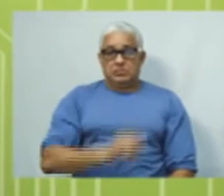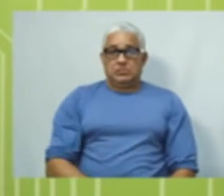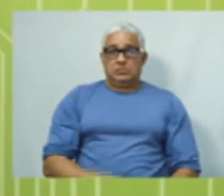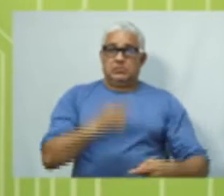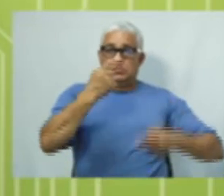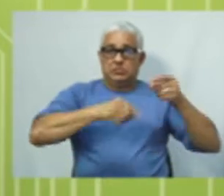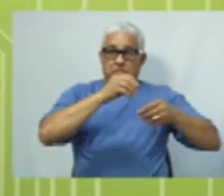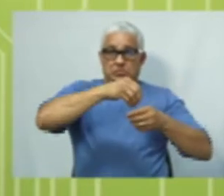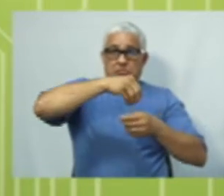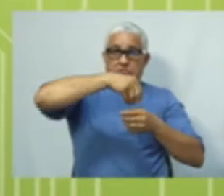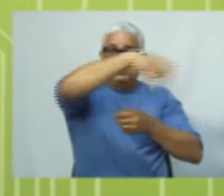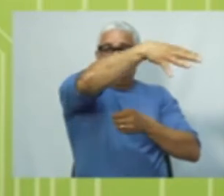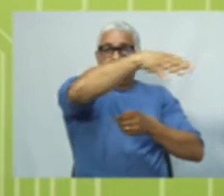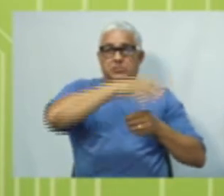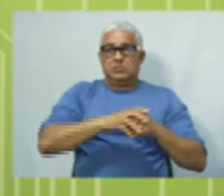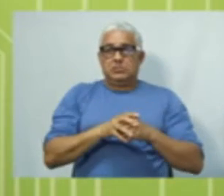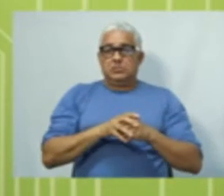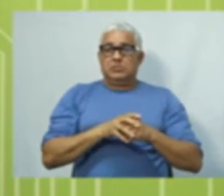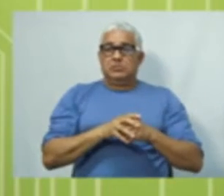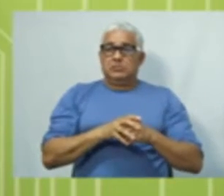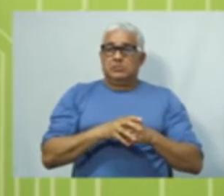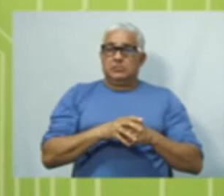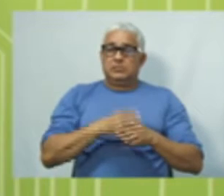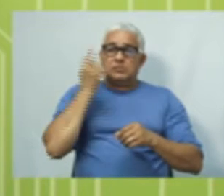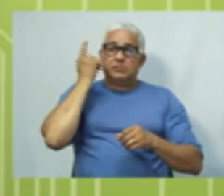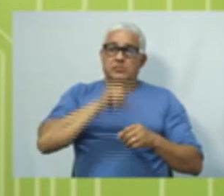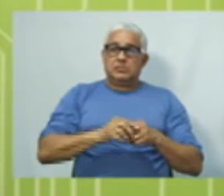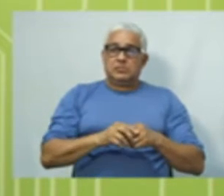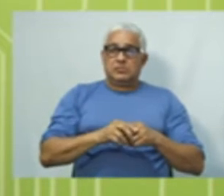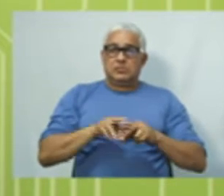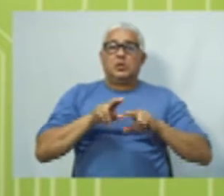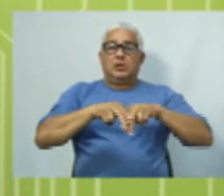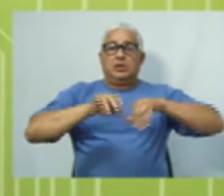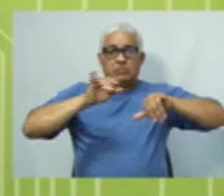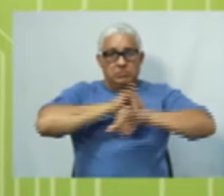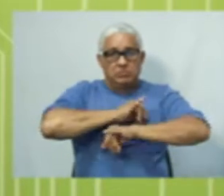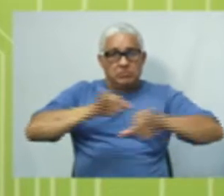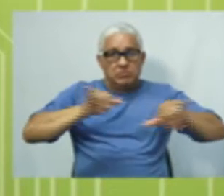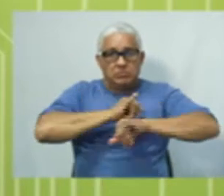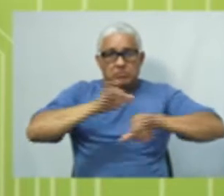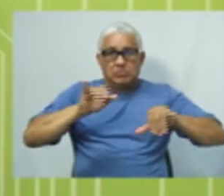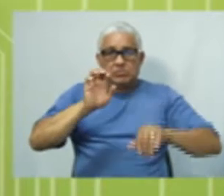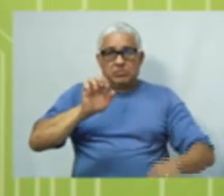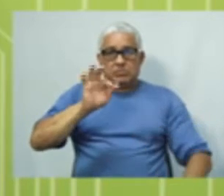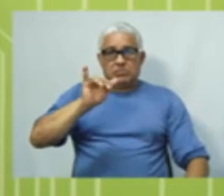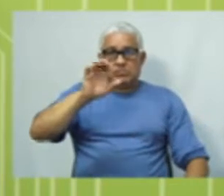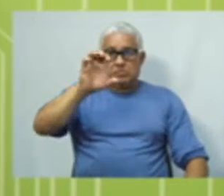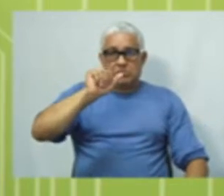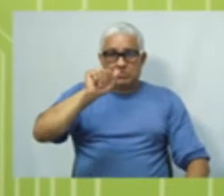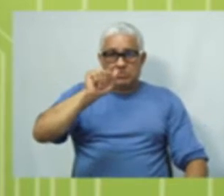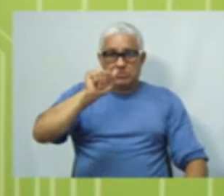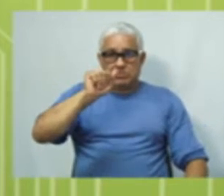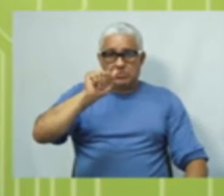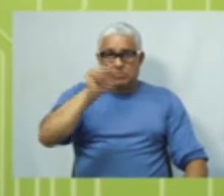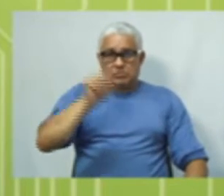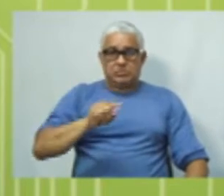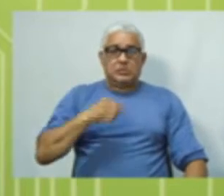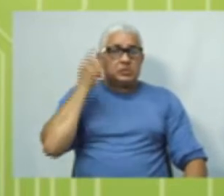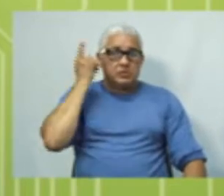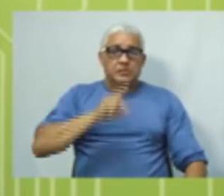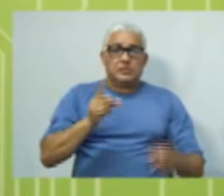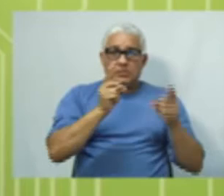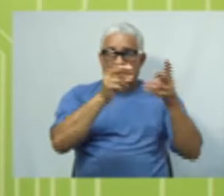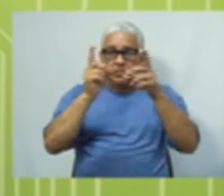Política externa, ele consegue analisar por meio do marketing. Será que o marketing foi eficaz? Eu consegui vender aquele produto? Então